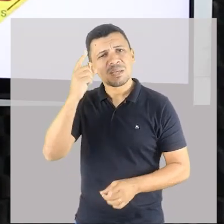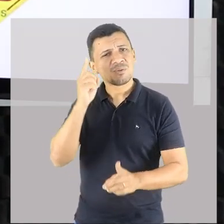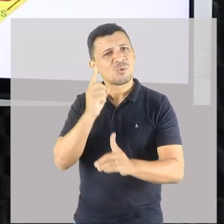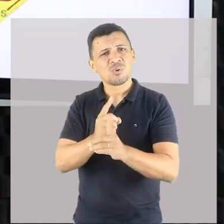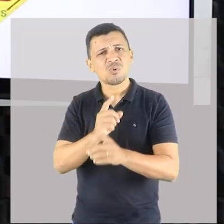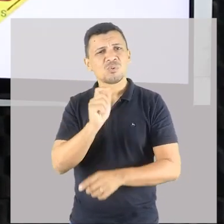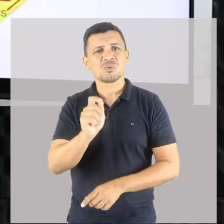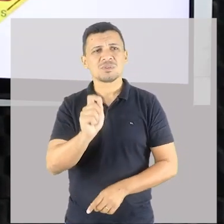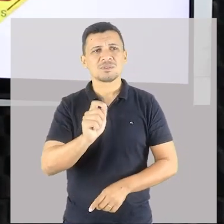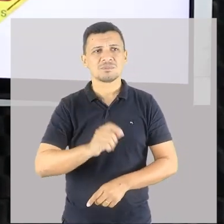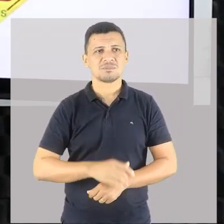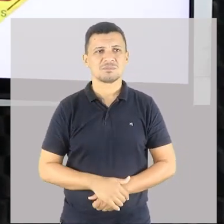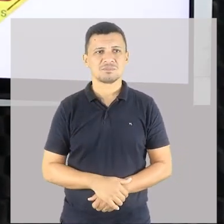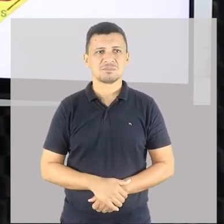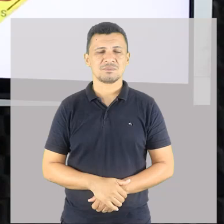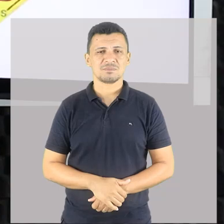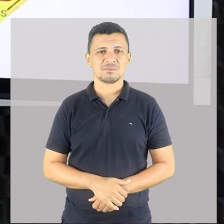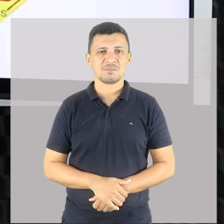tirar?